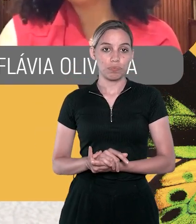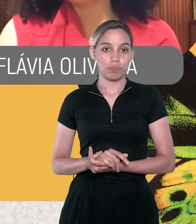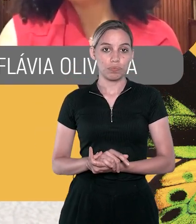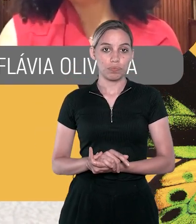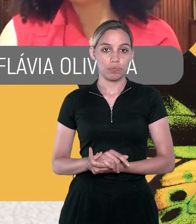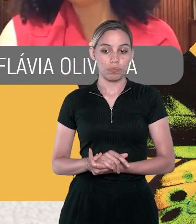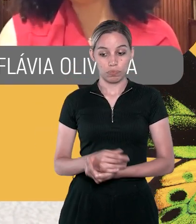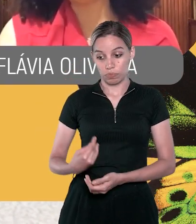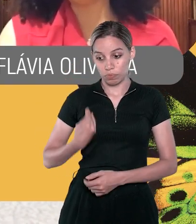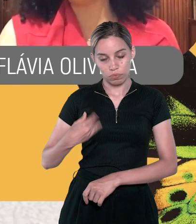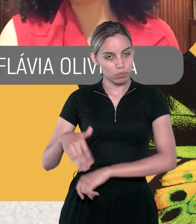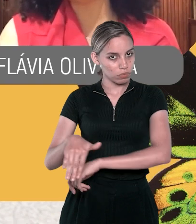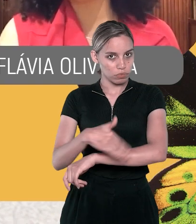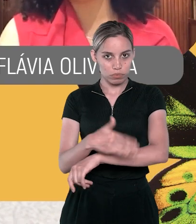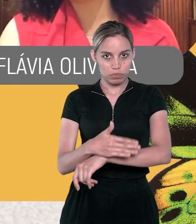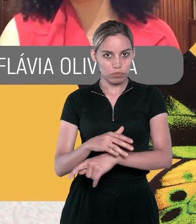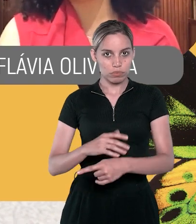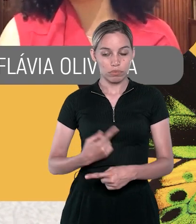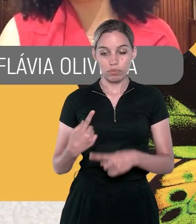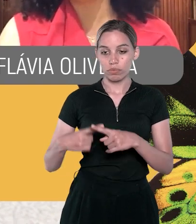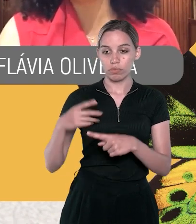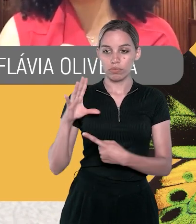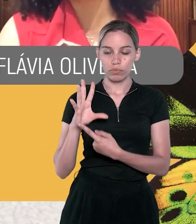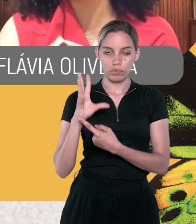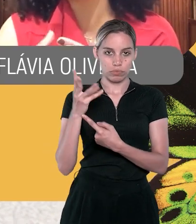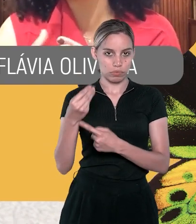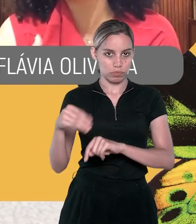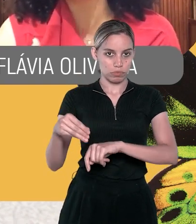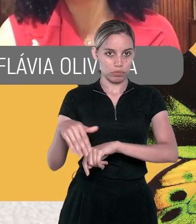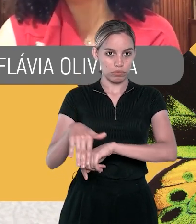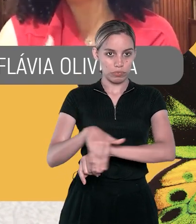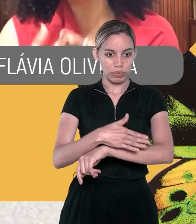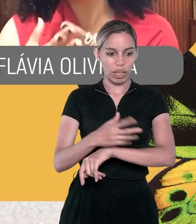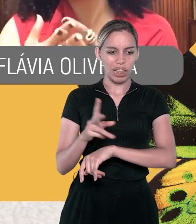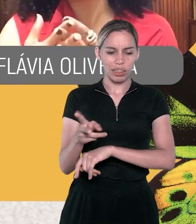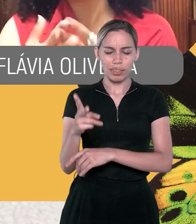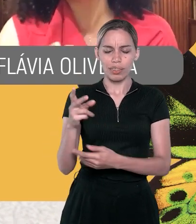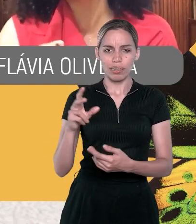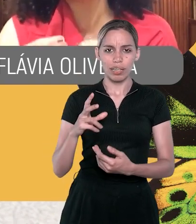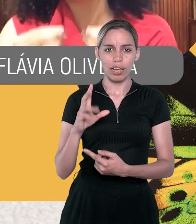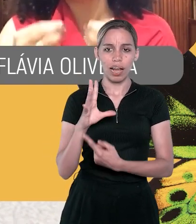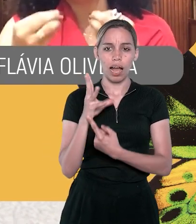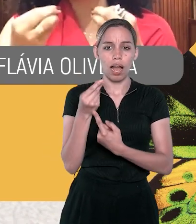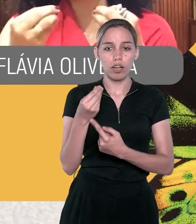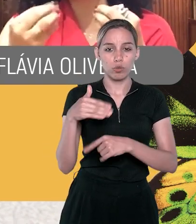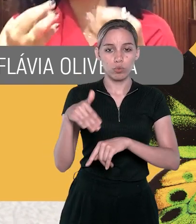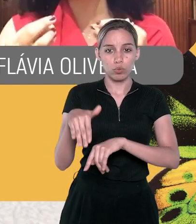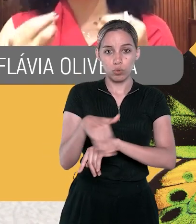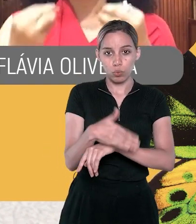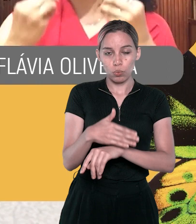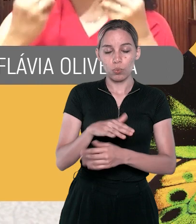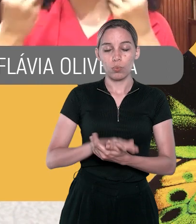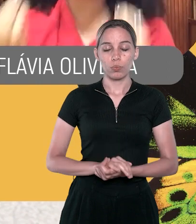negra sempre foi uma arte de rua, mas no sentido